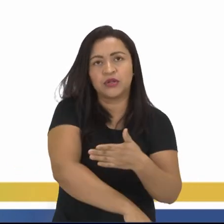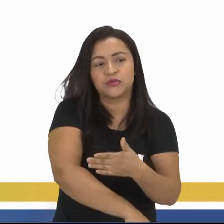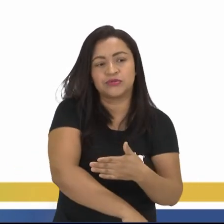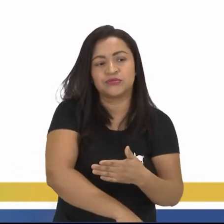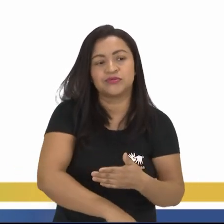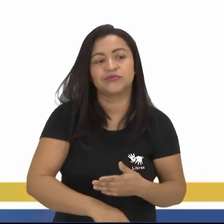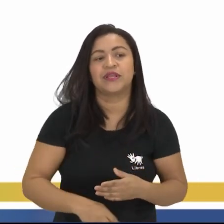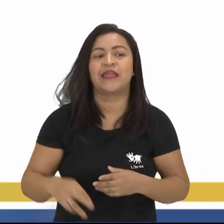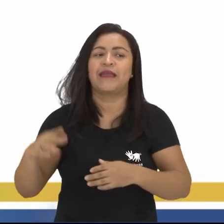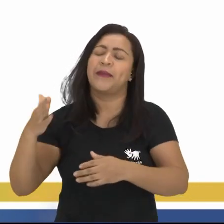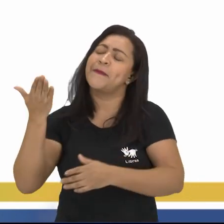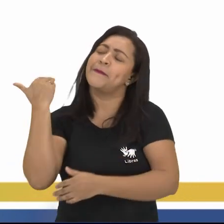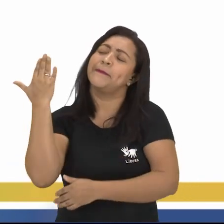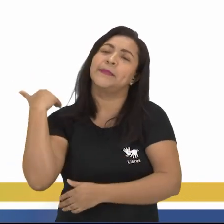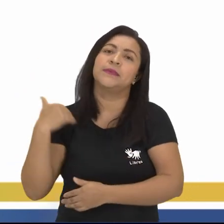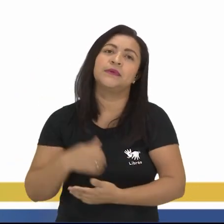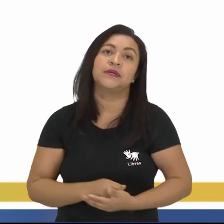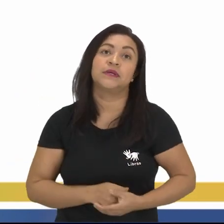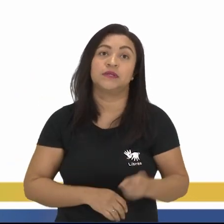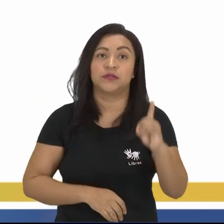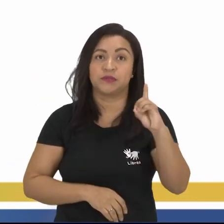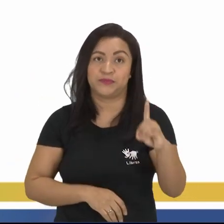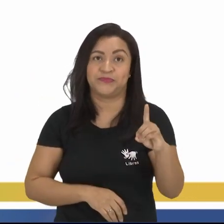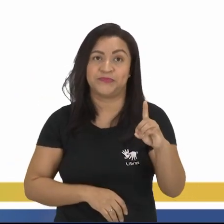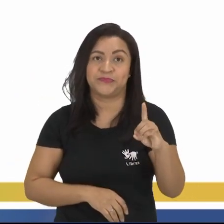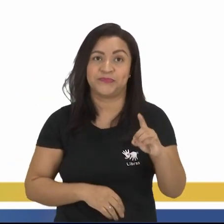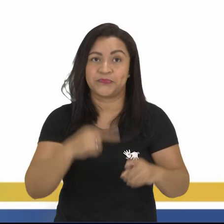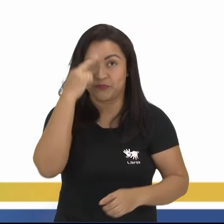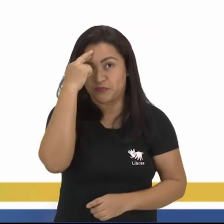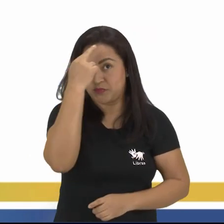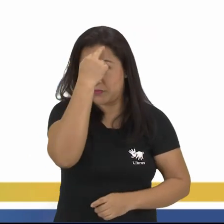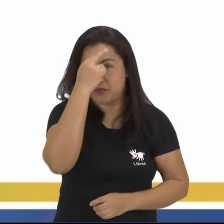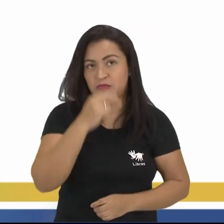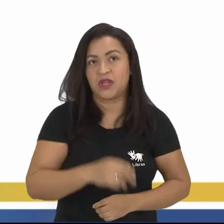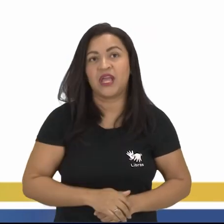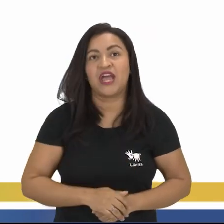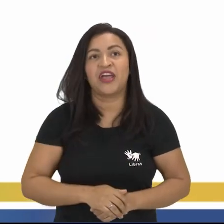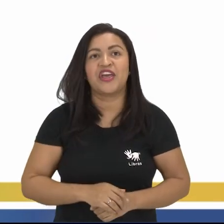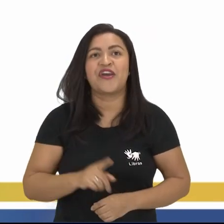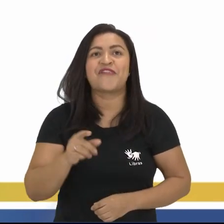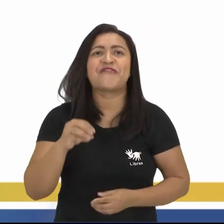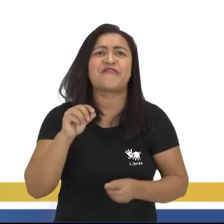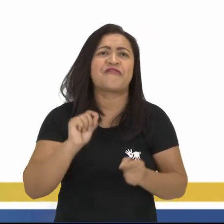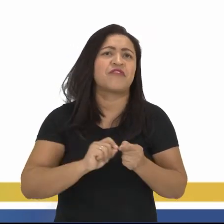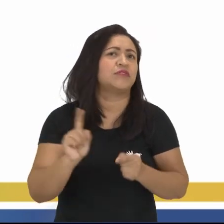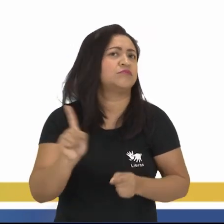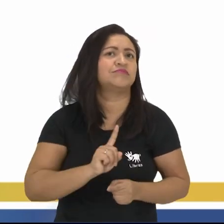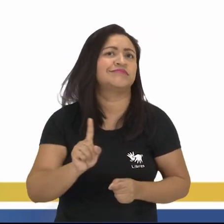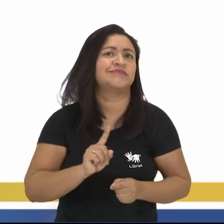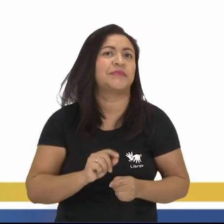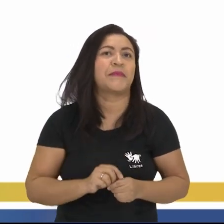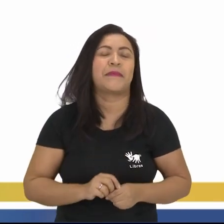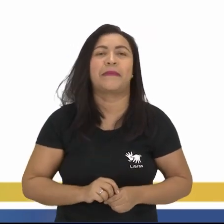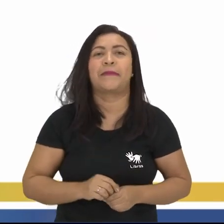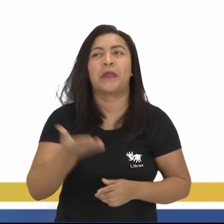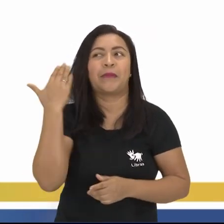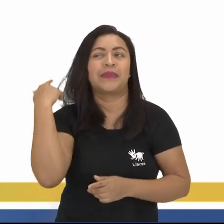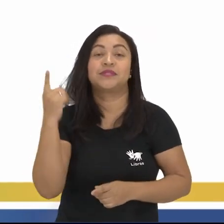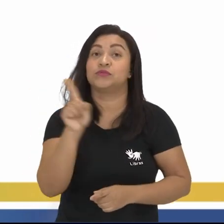herdados do passado. Na letra D, a história não é feita pelo passado, e sim